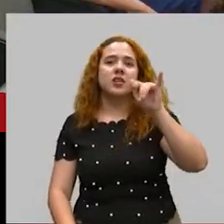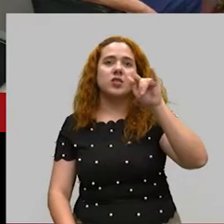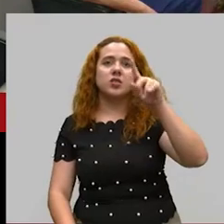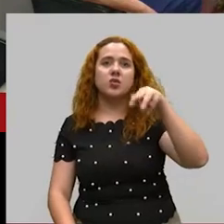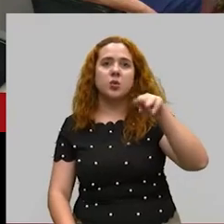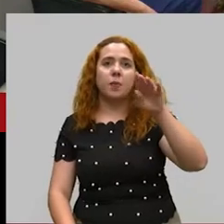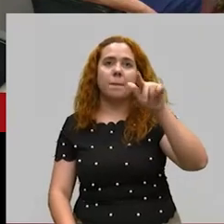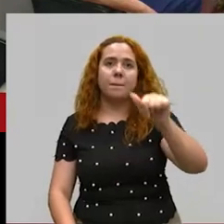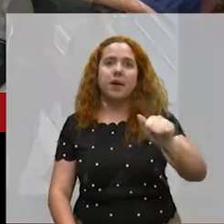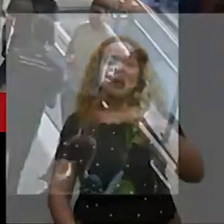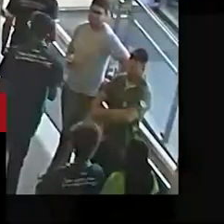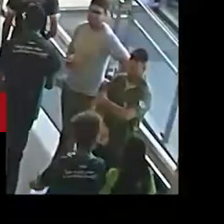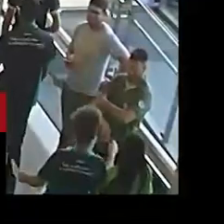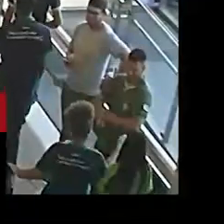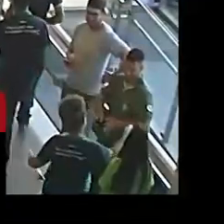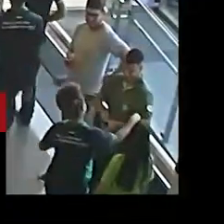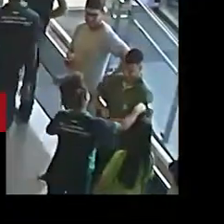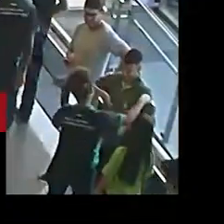for